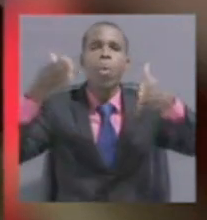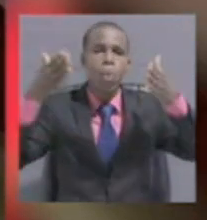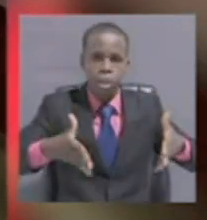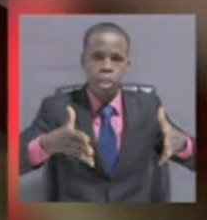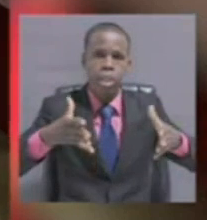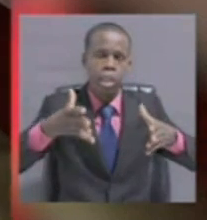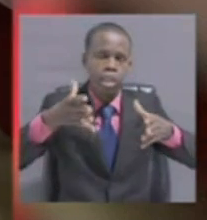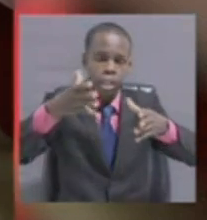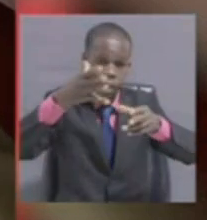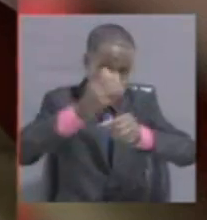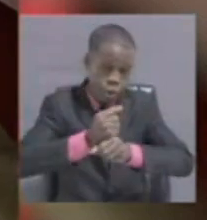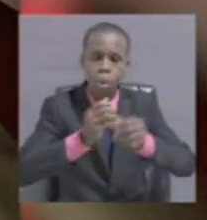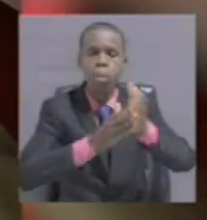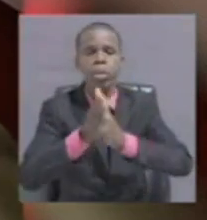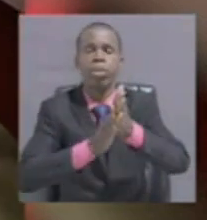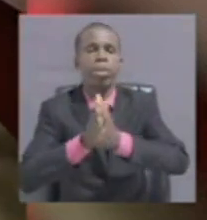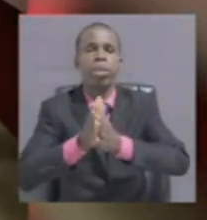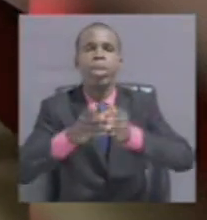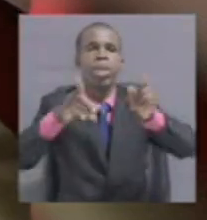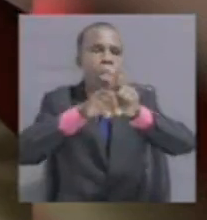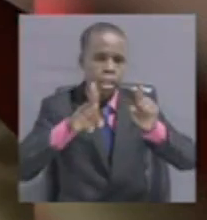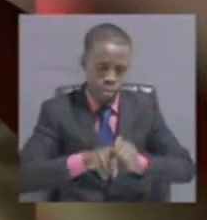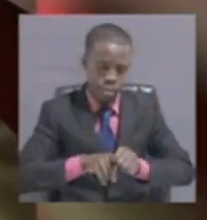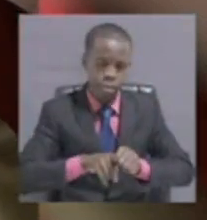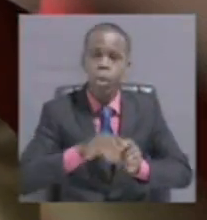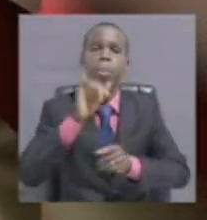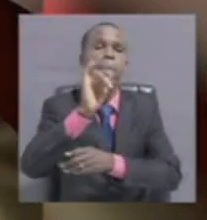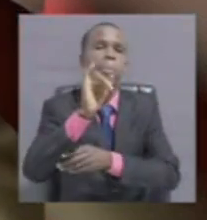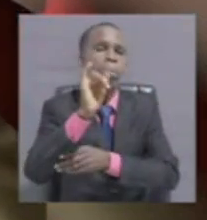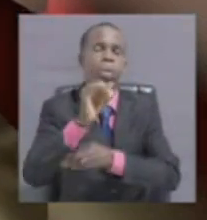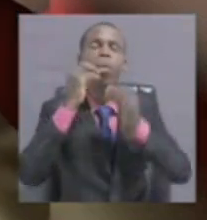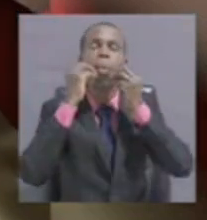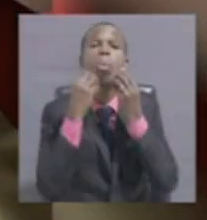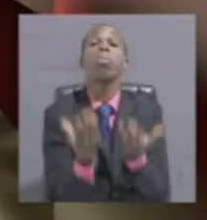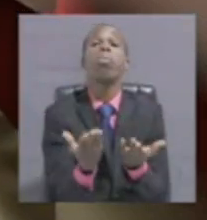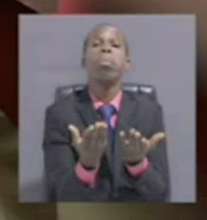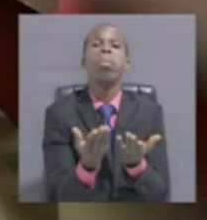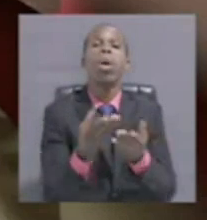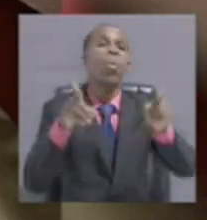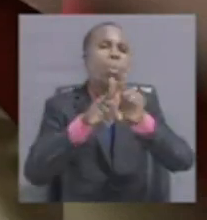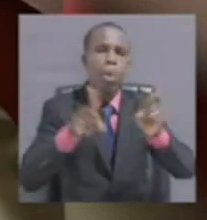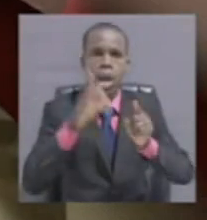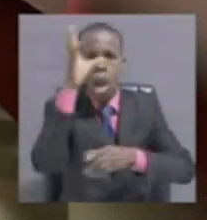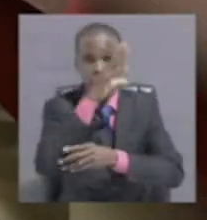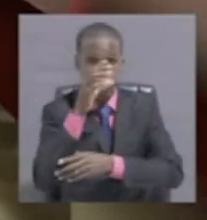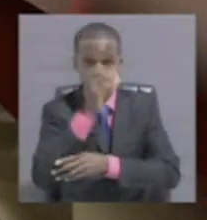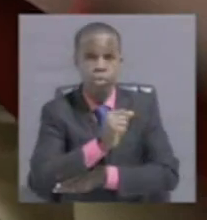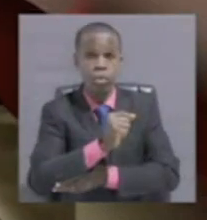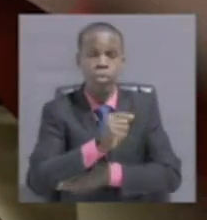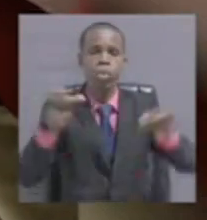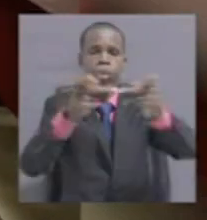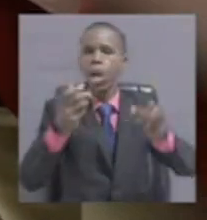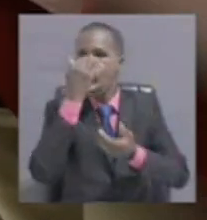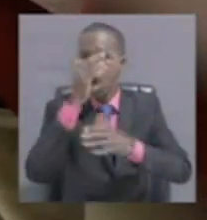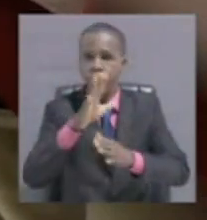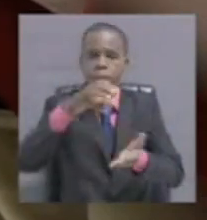prestou juramento numa cerimónia realizada em Midrand, na África do Sul, sede daquela